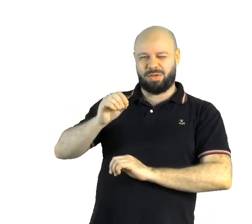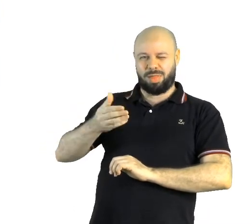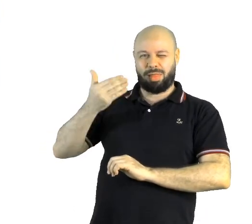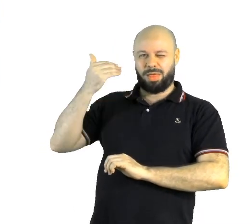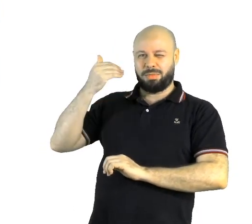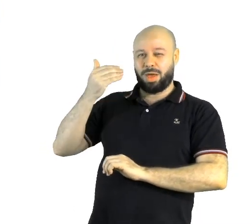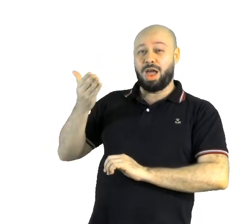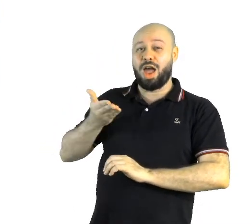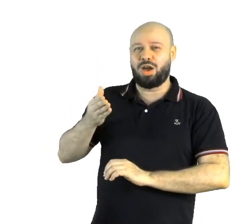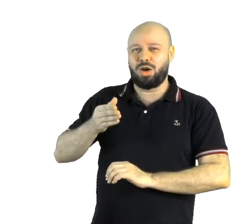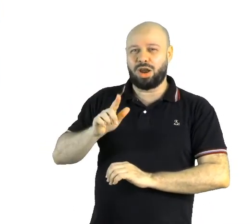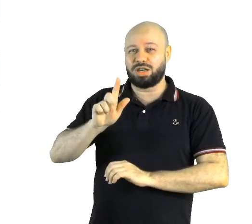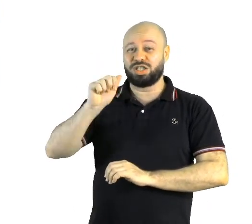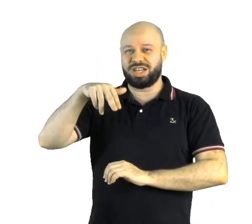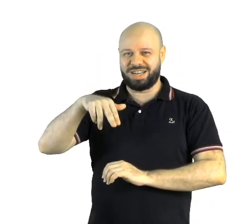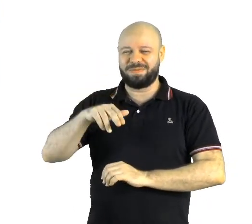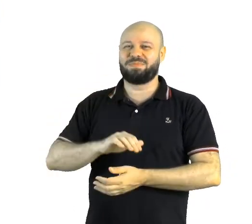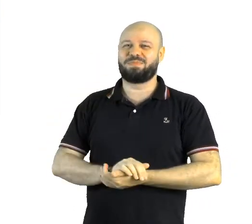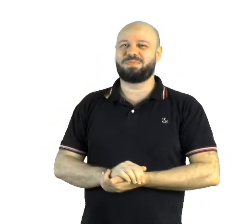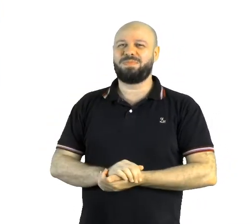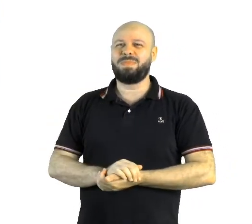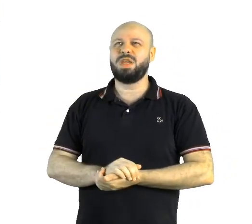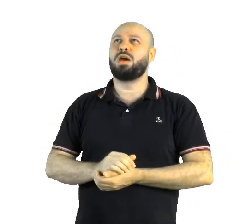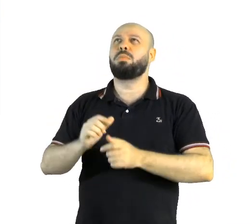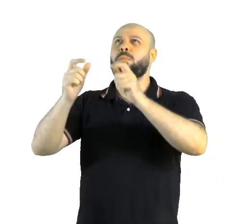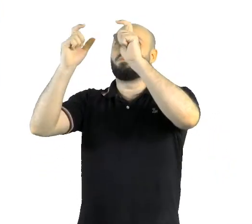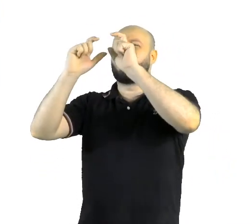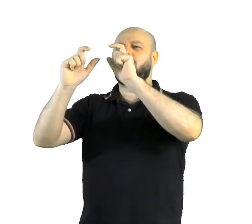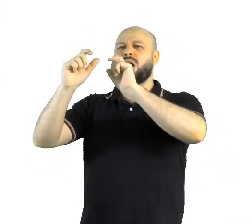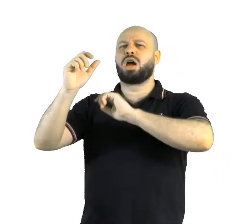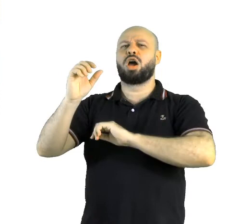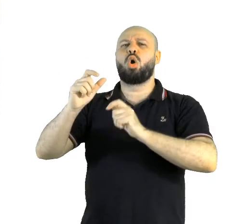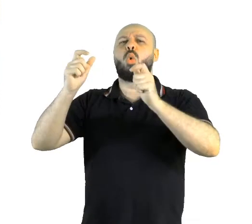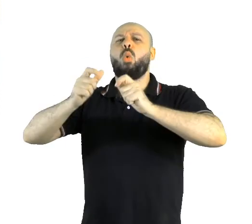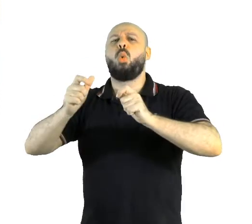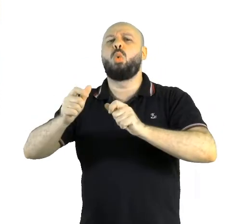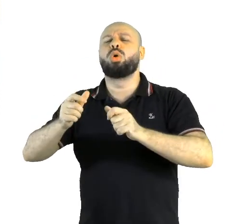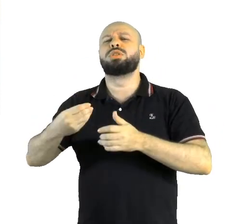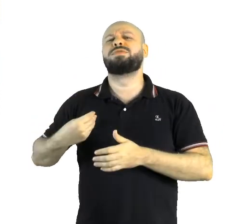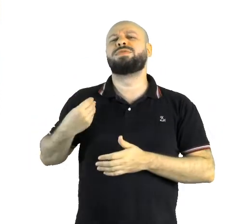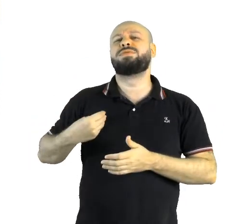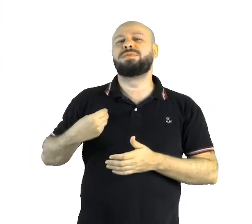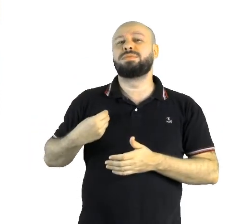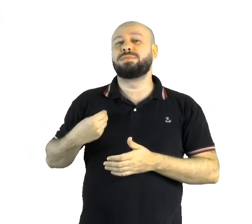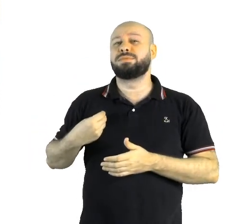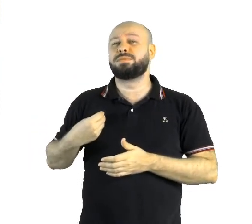Eu sou Jean. Vai colocar. Aonde você mora? Vai colocar direitinho. E lembra